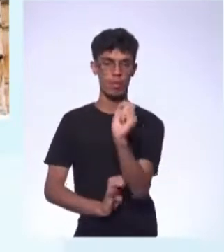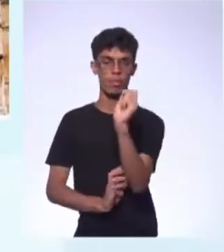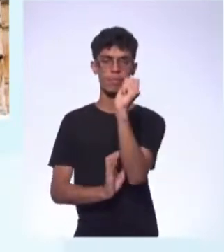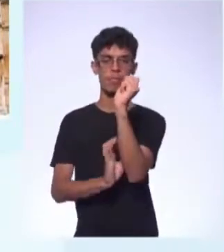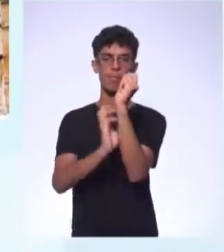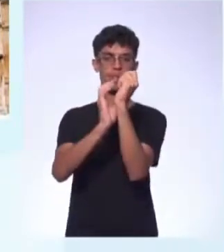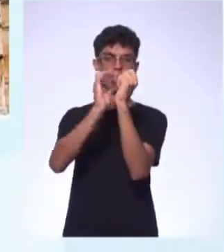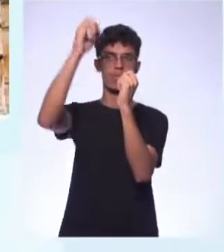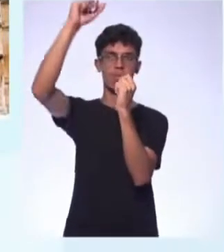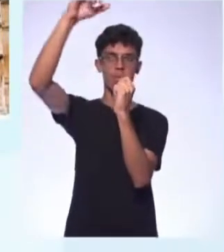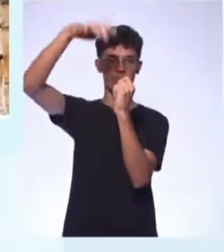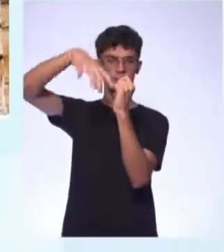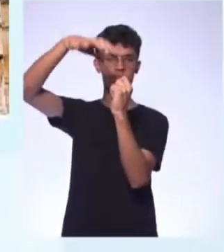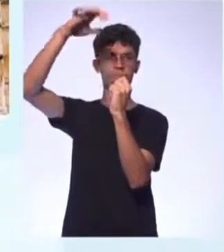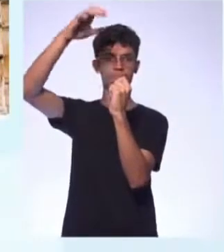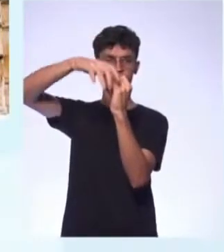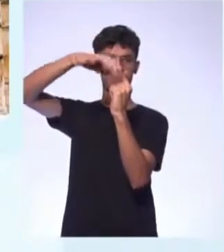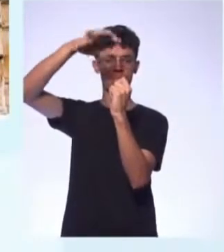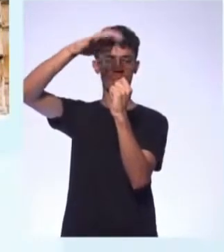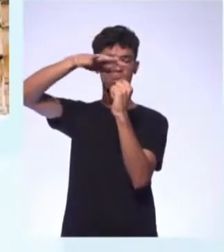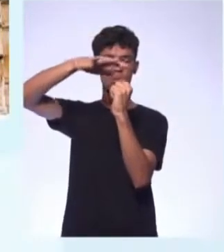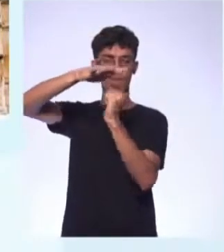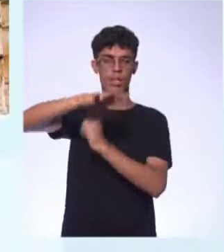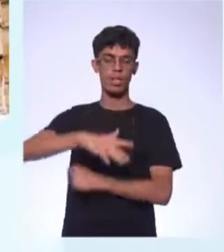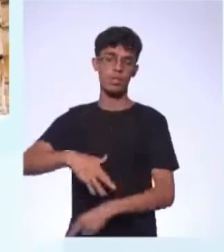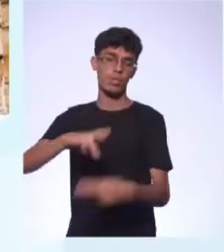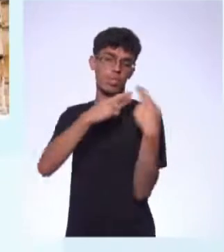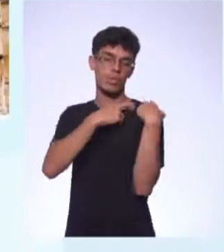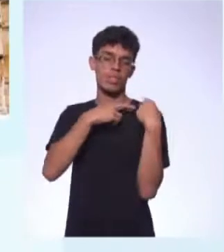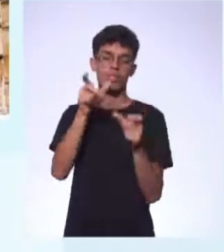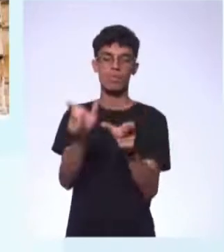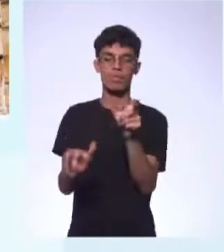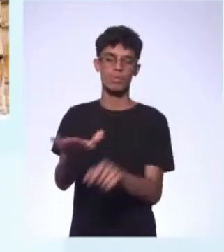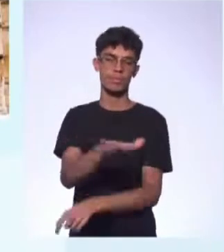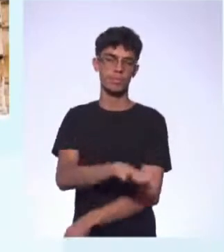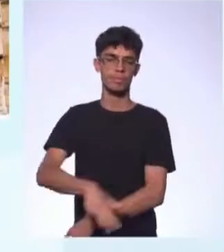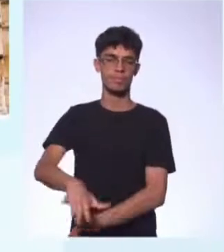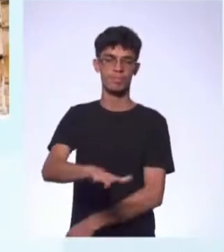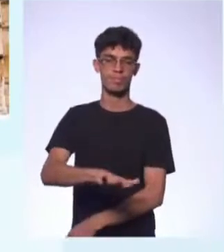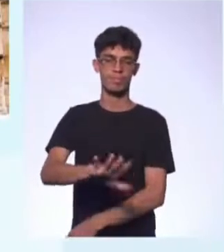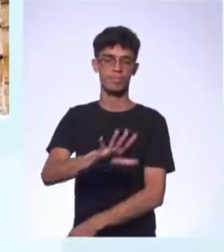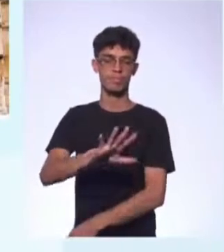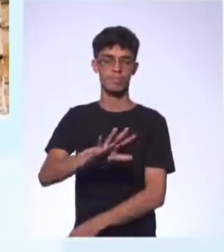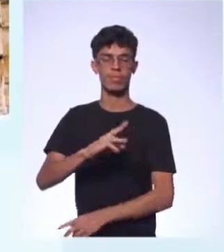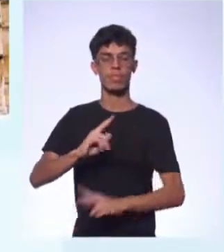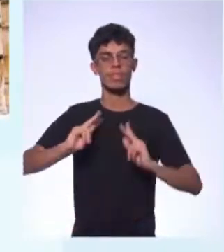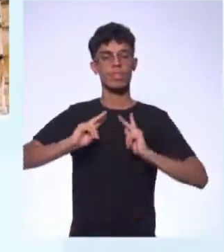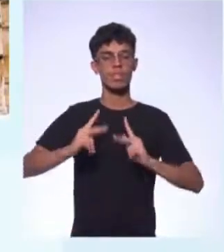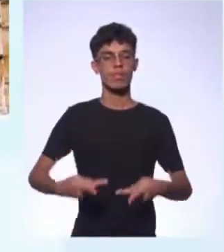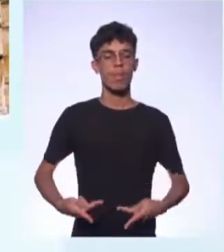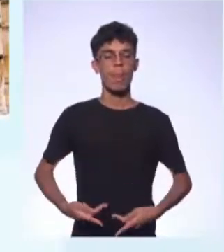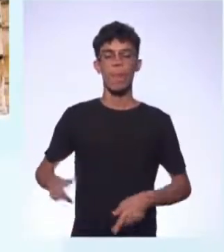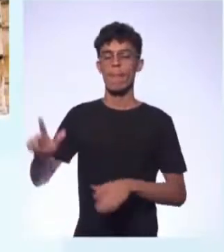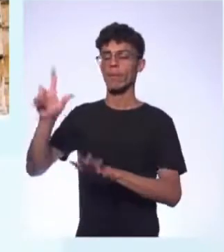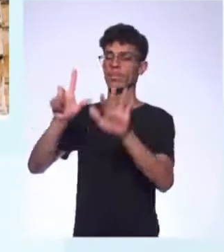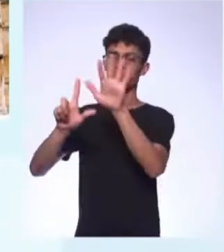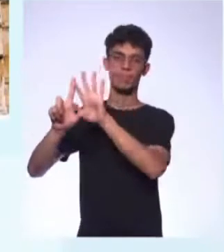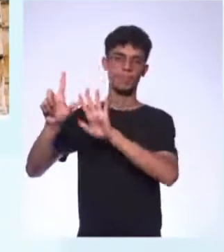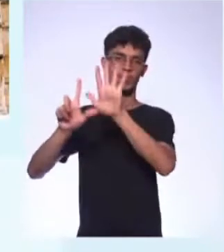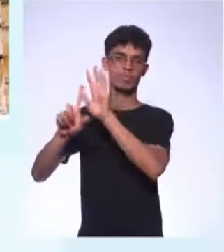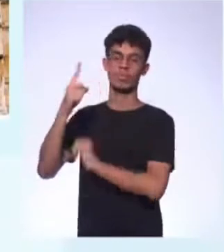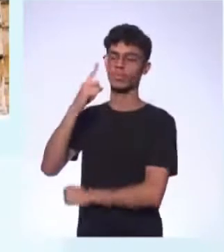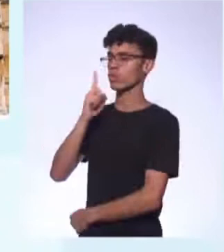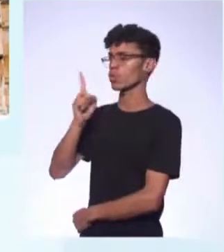em consequência das atividades humanas. Então aqui tem algumas imagens, ok? Isso aqui tudo